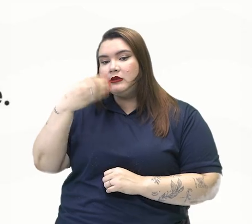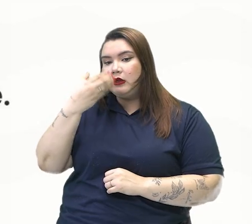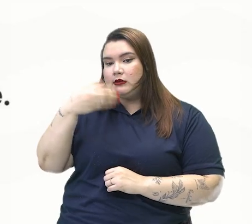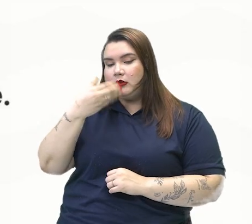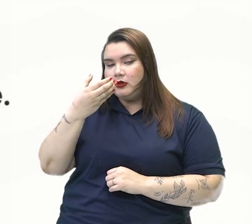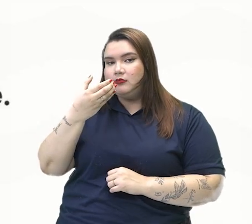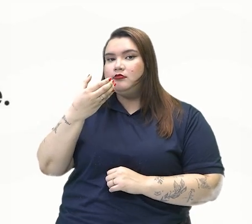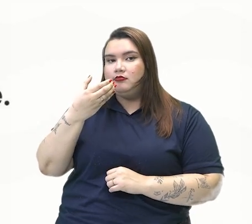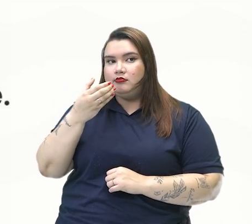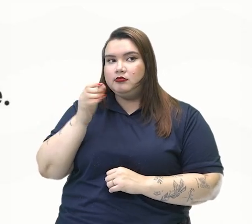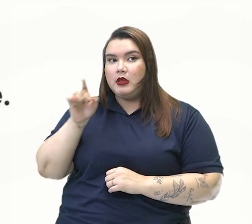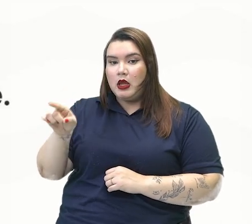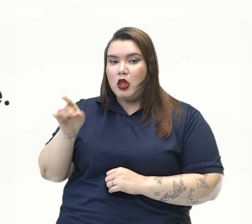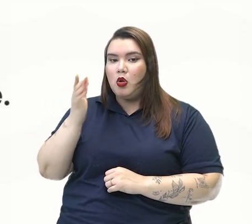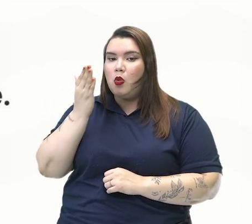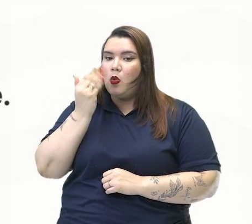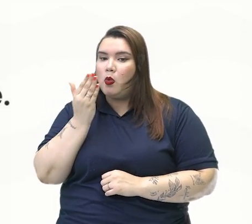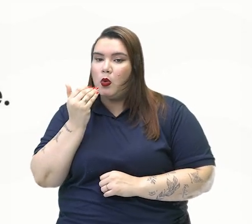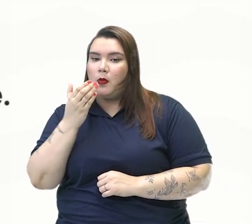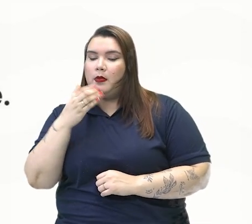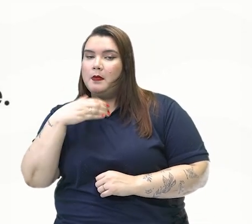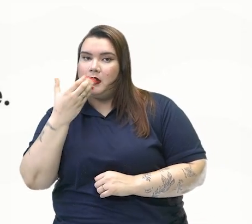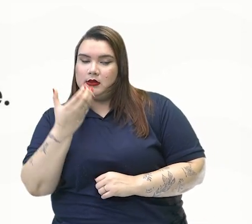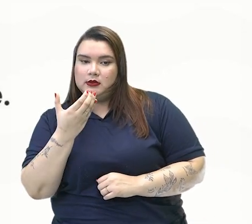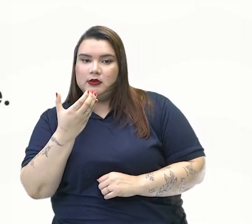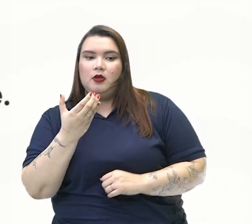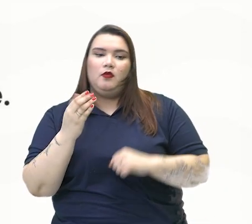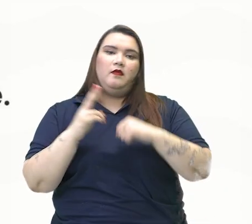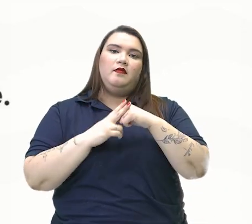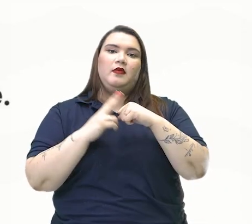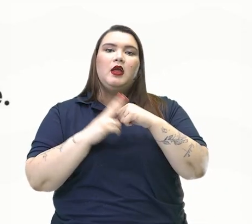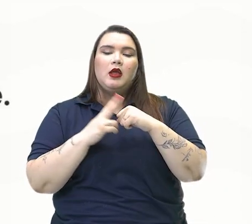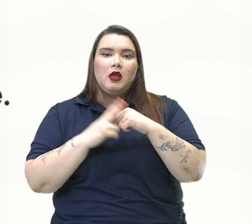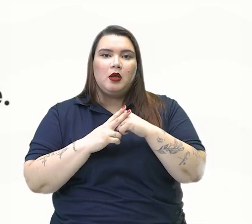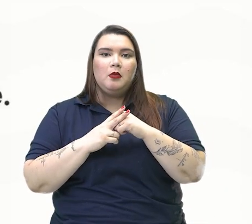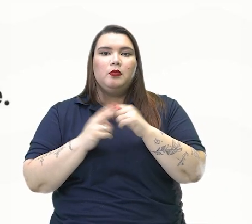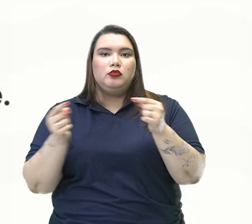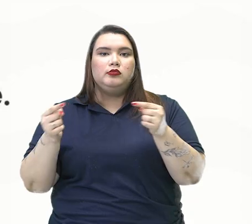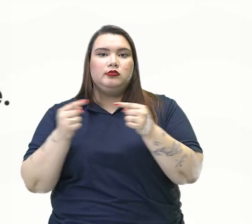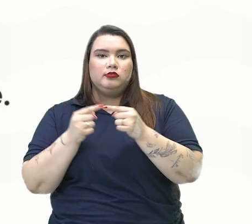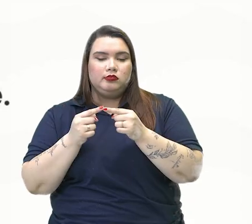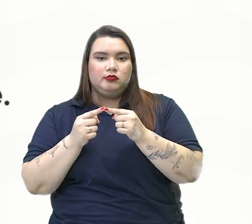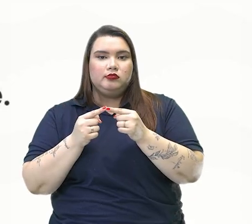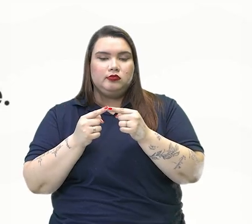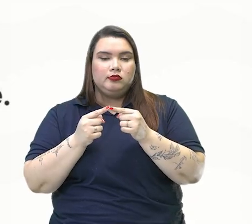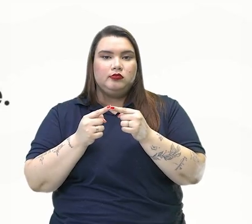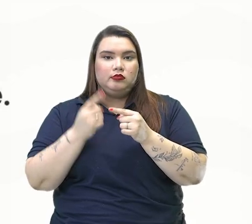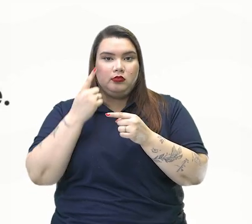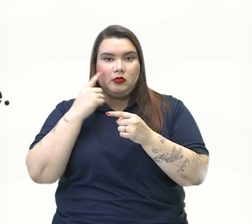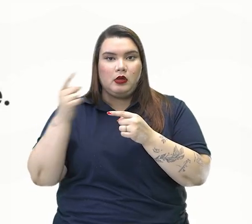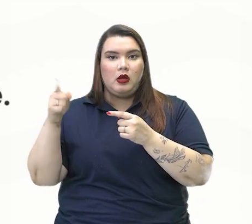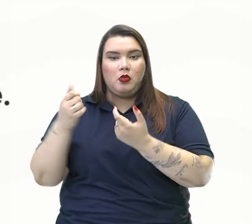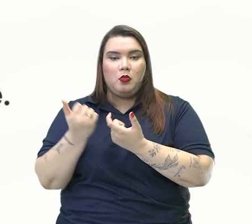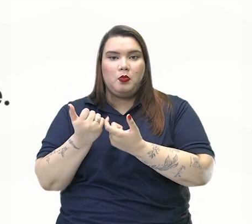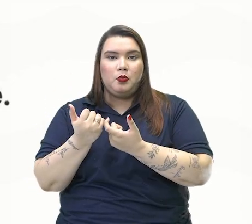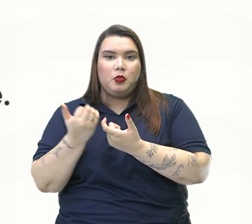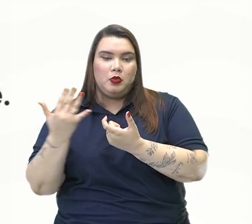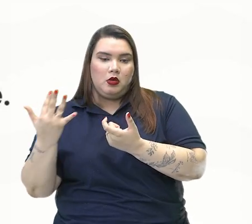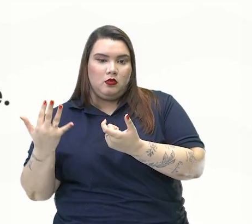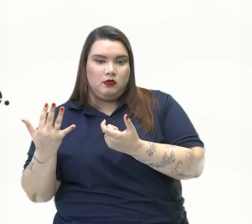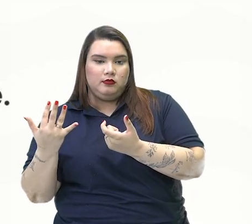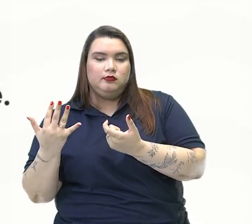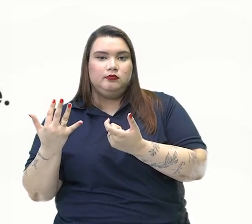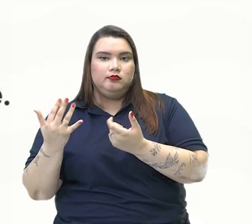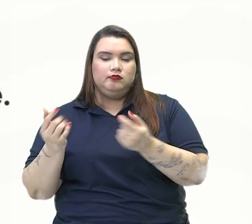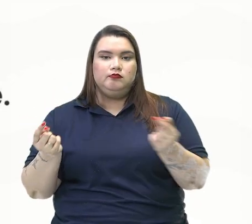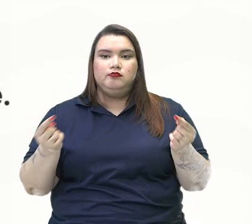maçãs. Aqui também nós temos o verbo ate, né, seguido do S, que é um indicativo de plural, ou então indicativo de quando